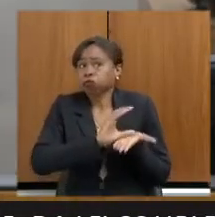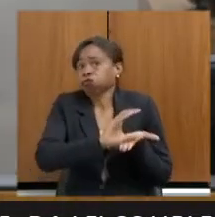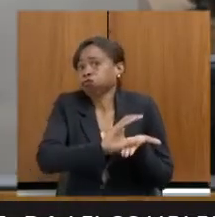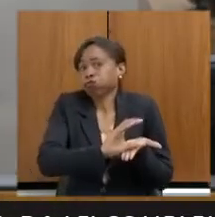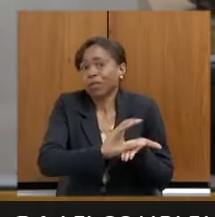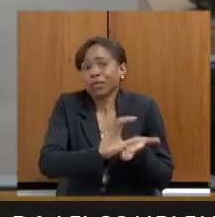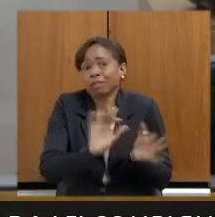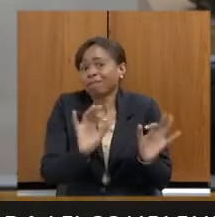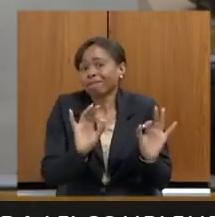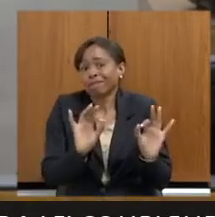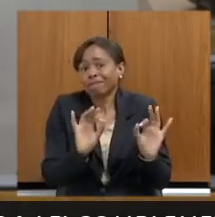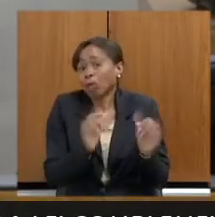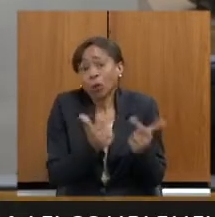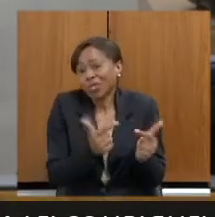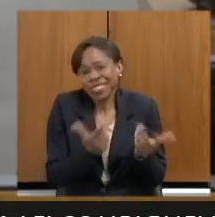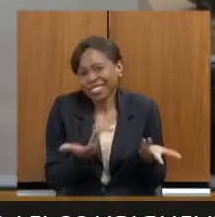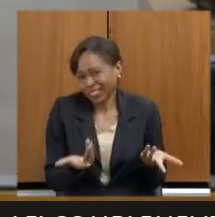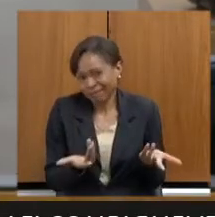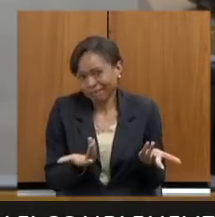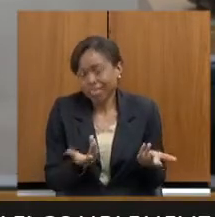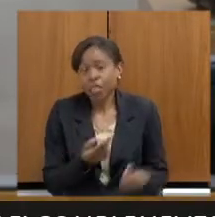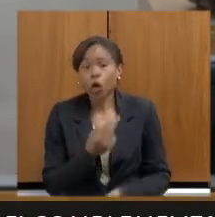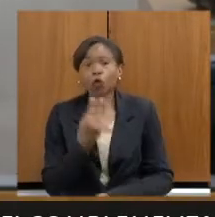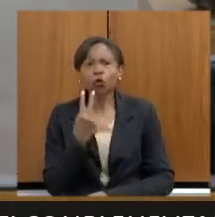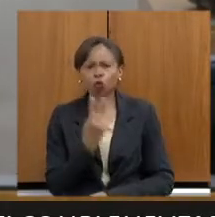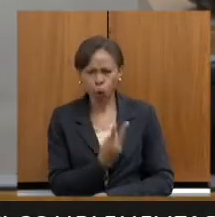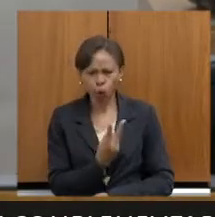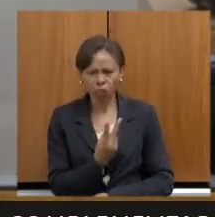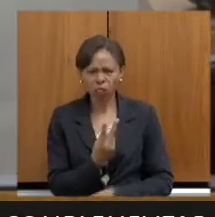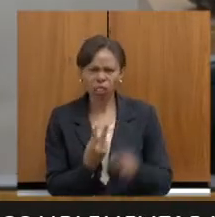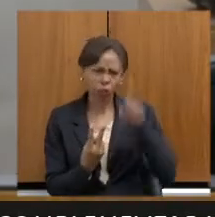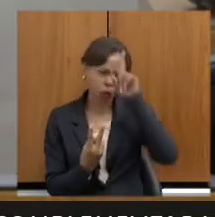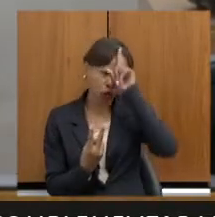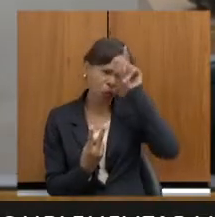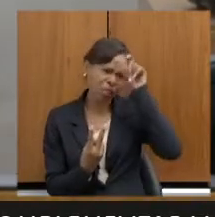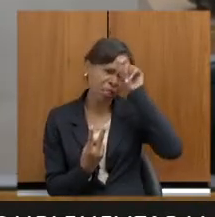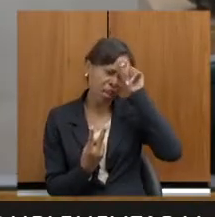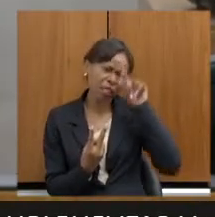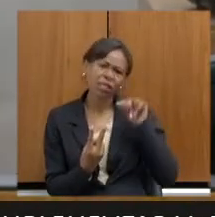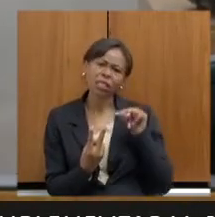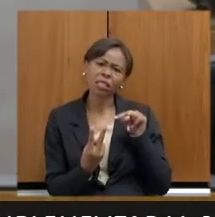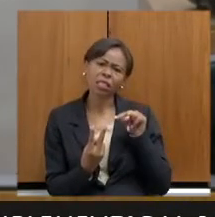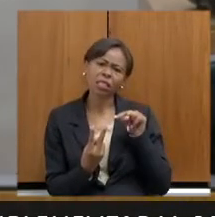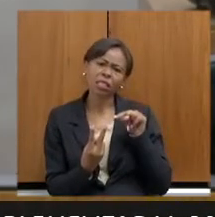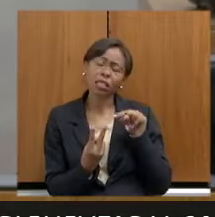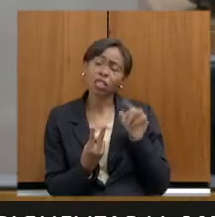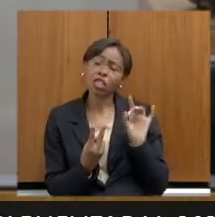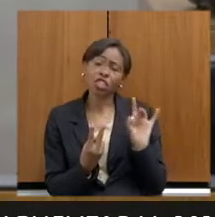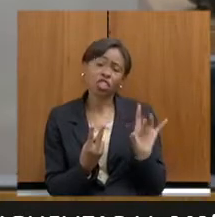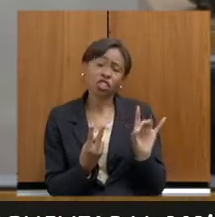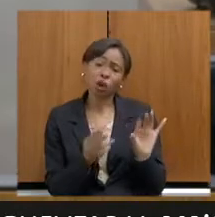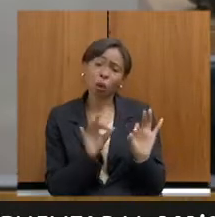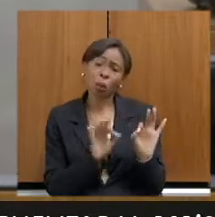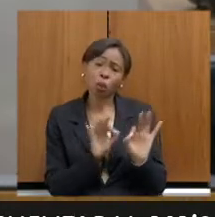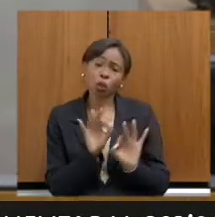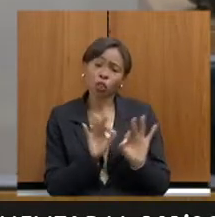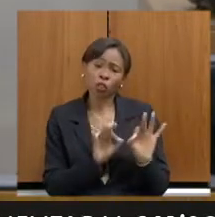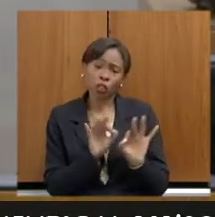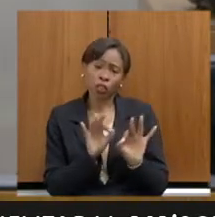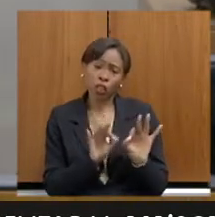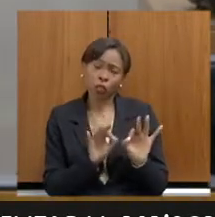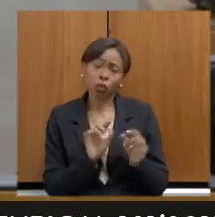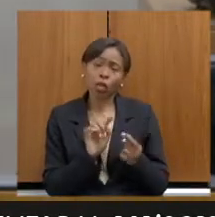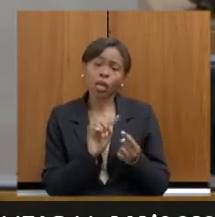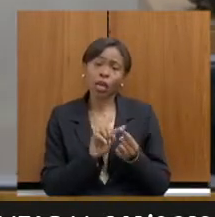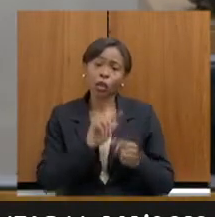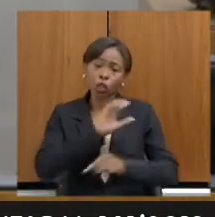e muitos deles dois dedos especial ainda só possuem apenas os projetos que é o Hospital